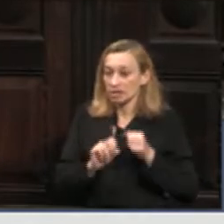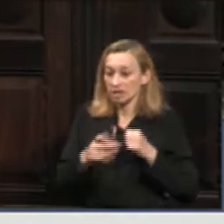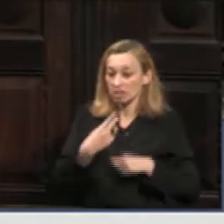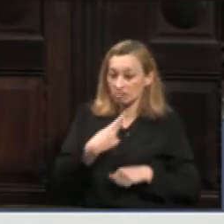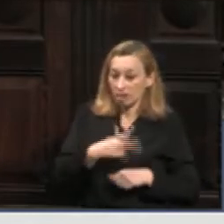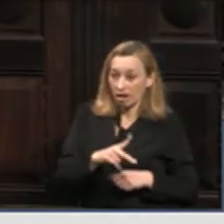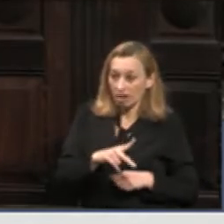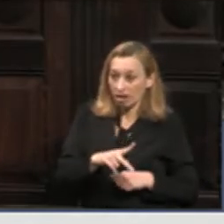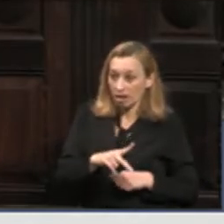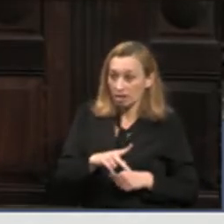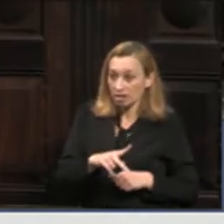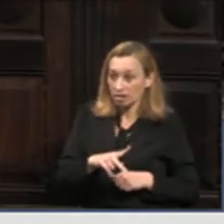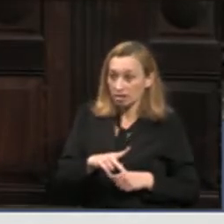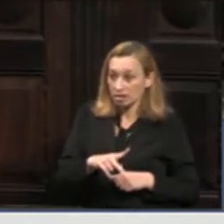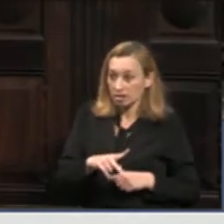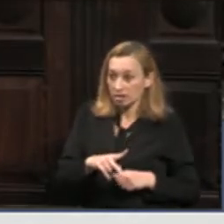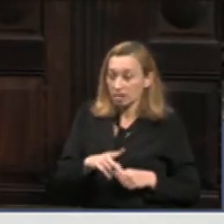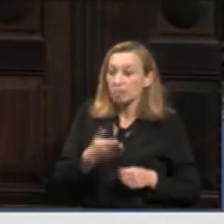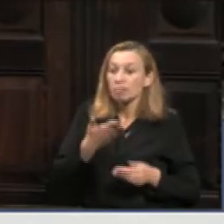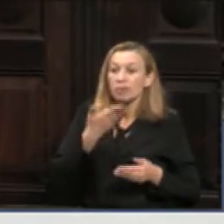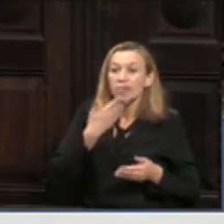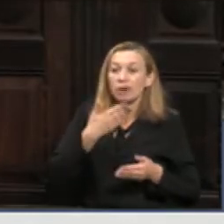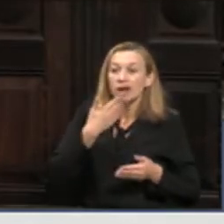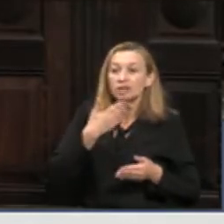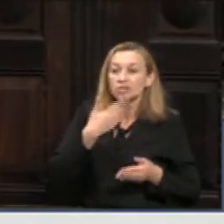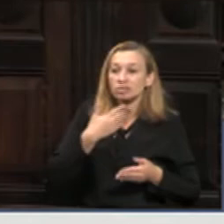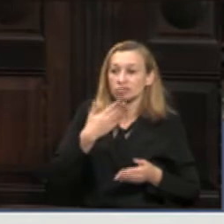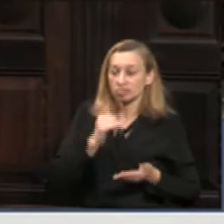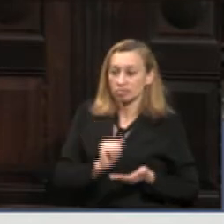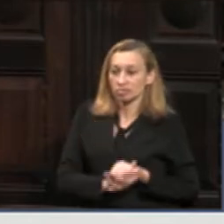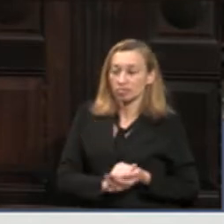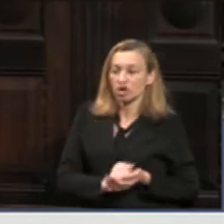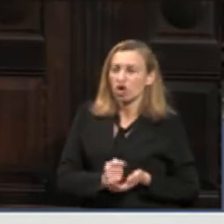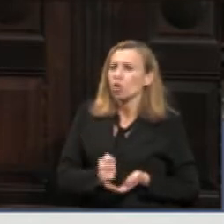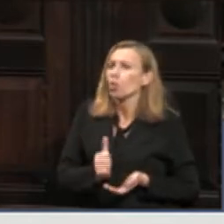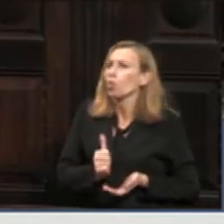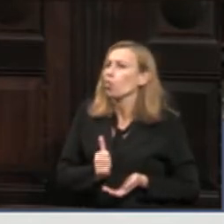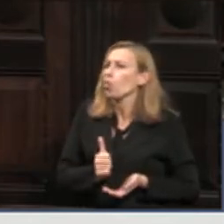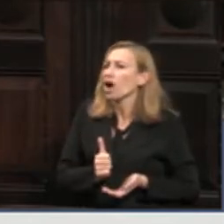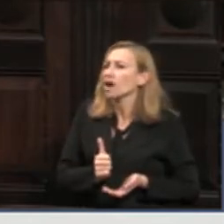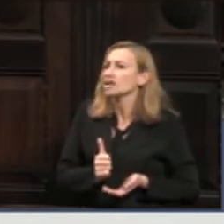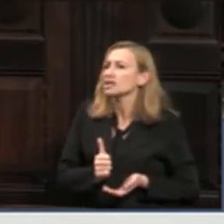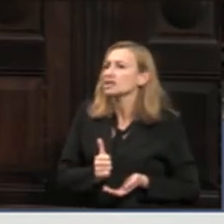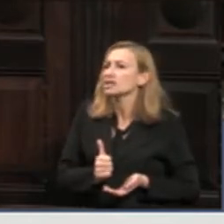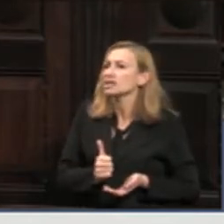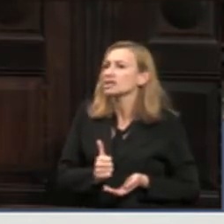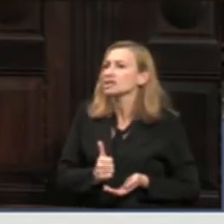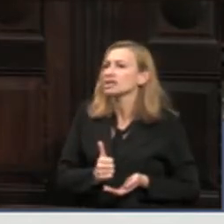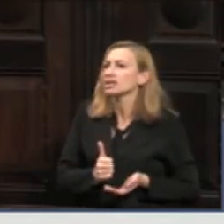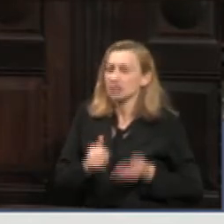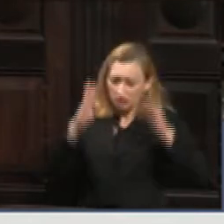O espetáculo de bajulação, quase que de submissão,